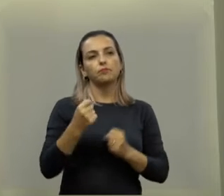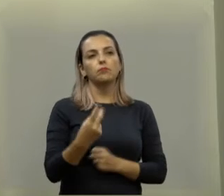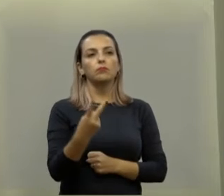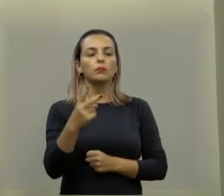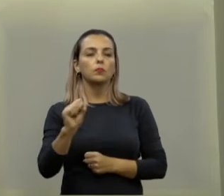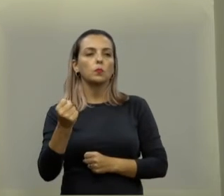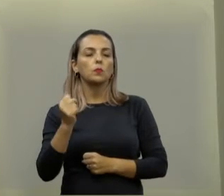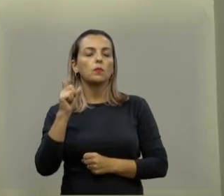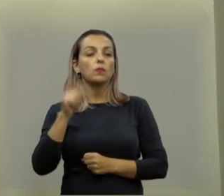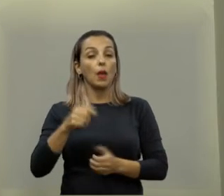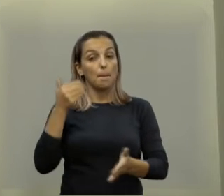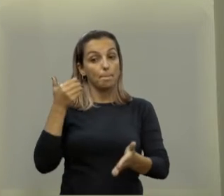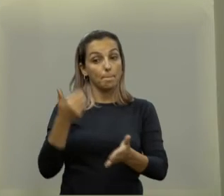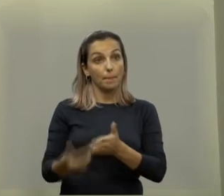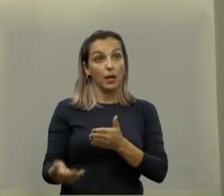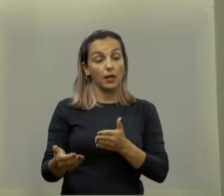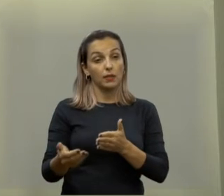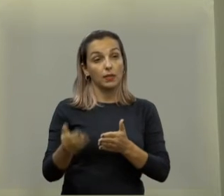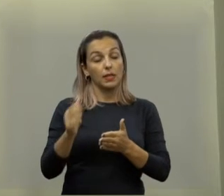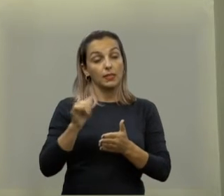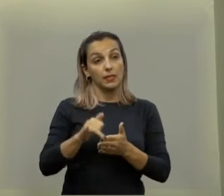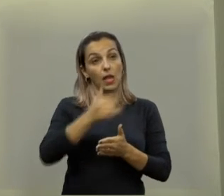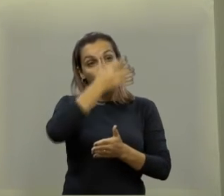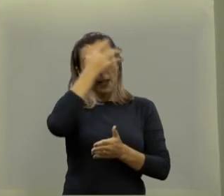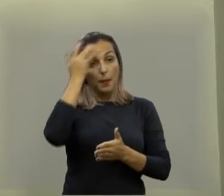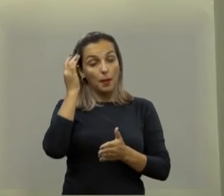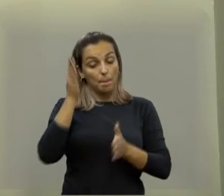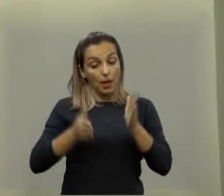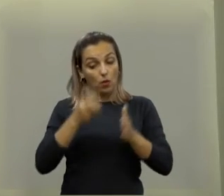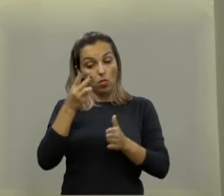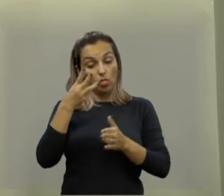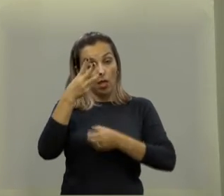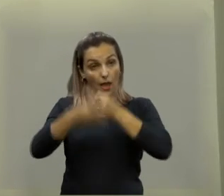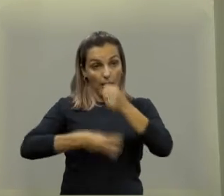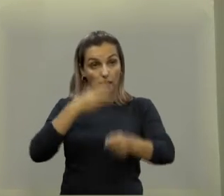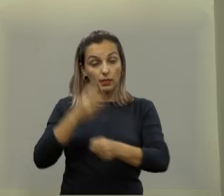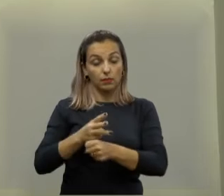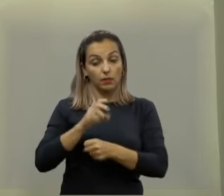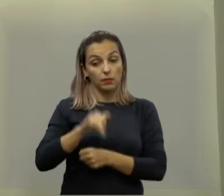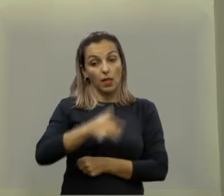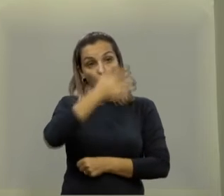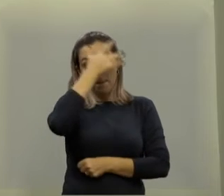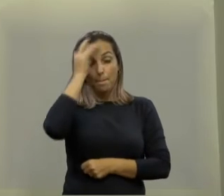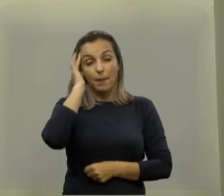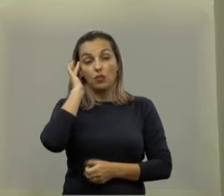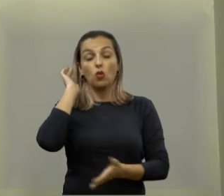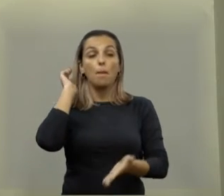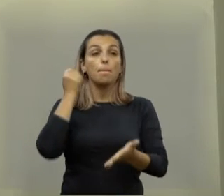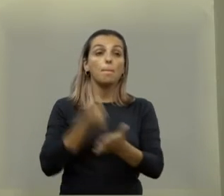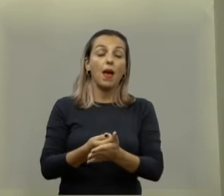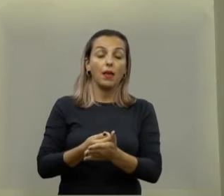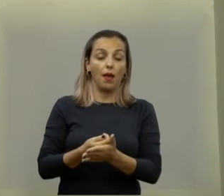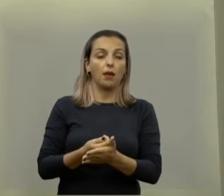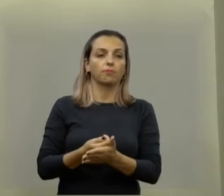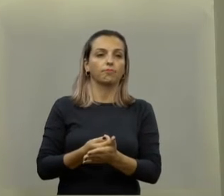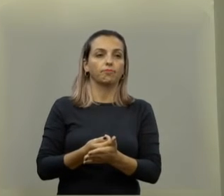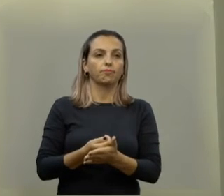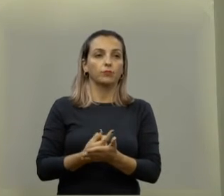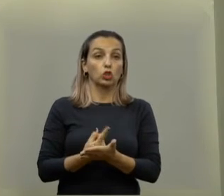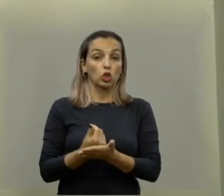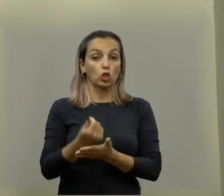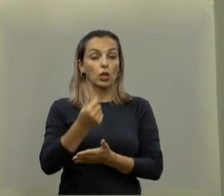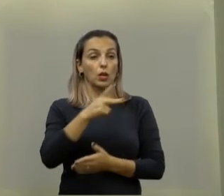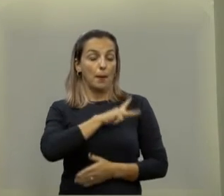diz que haverá a perda da concessão para quem pelo prazo de três anos deixar de adimplir com preço público